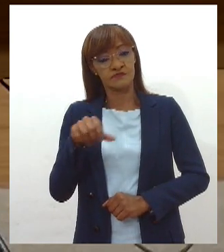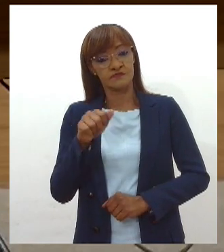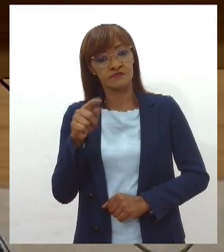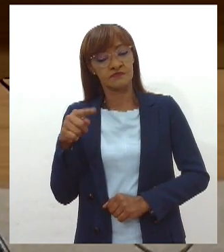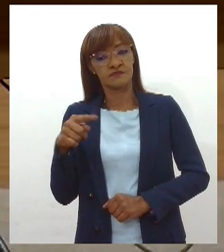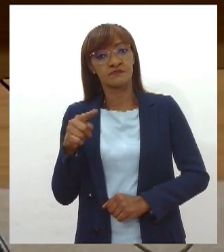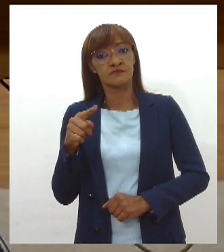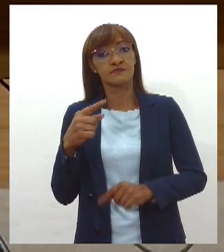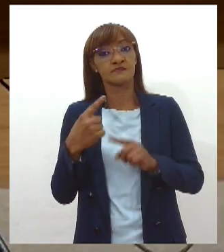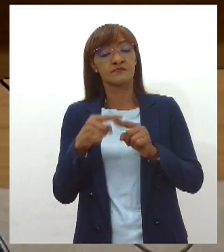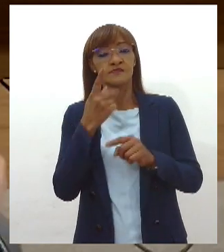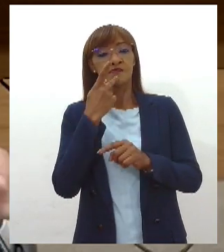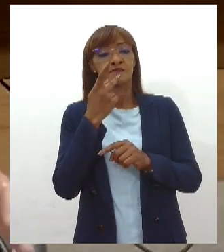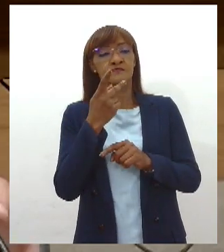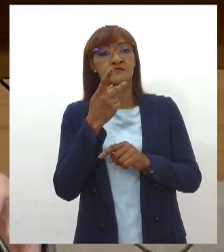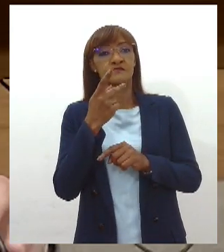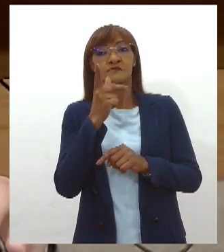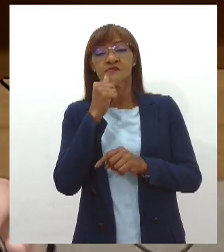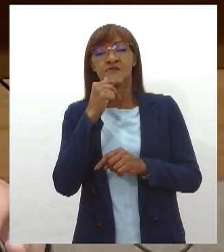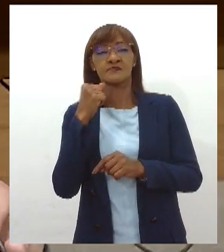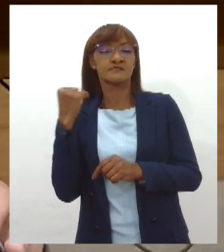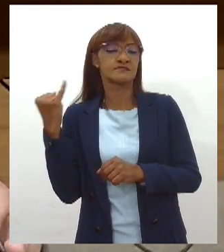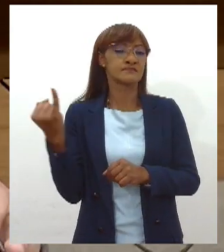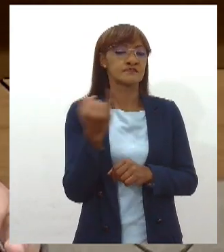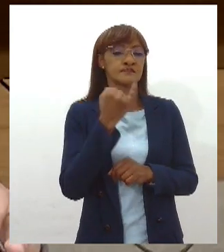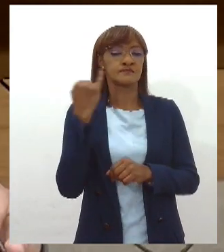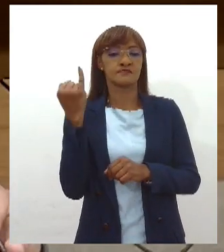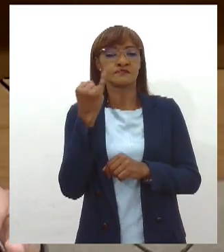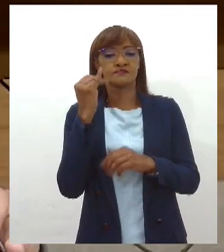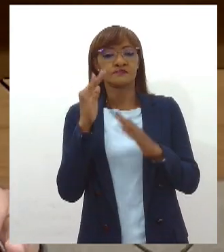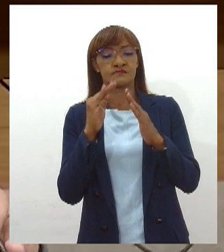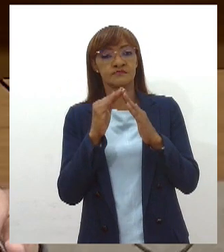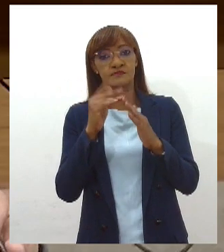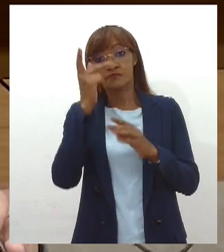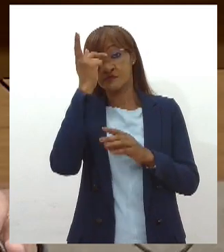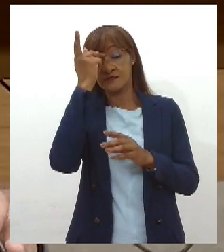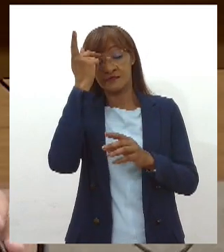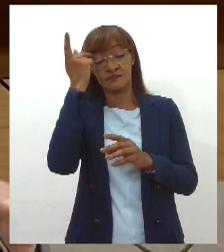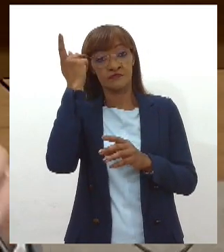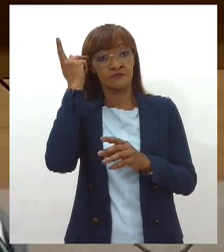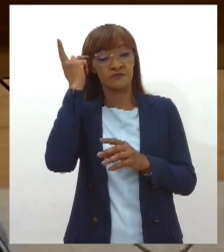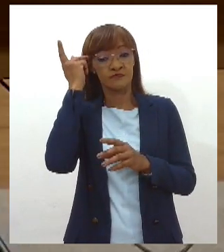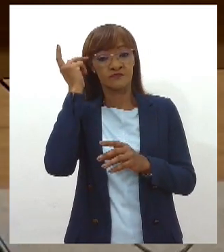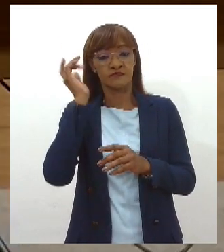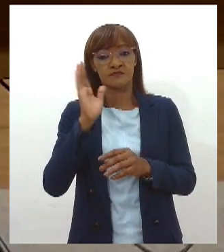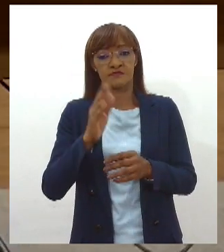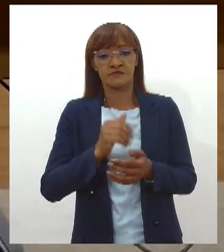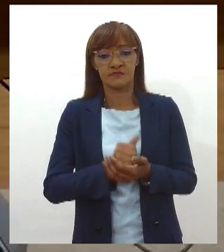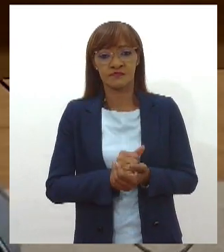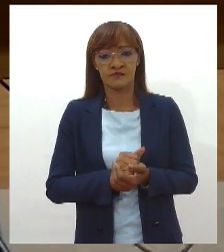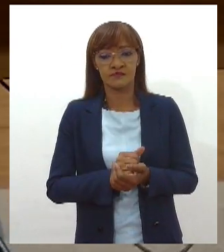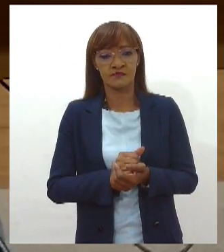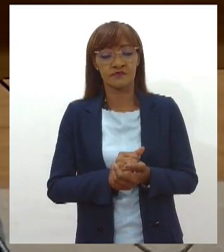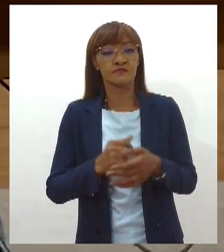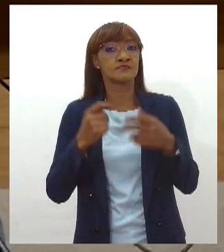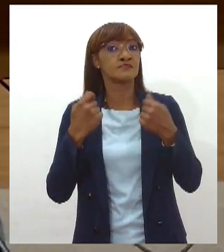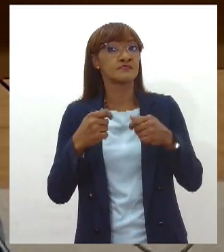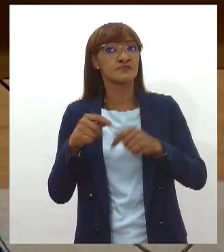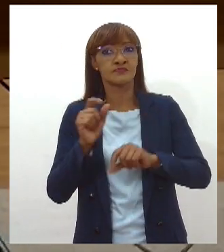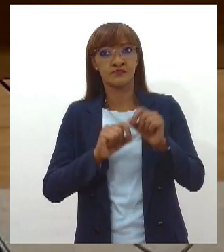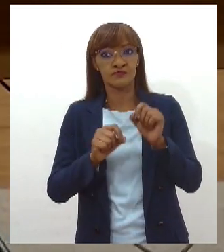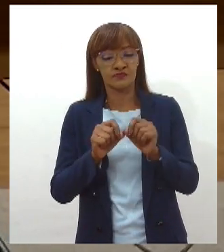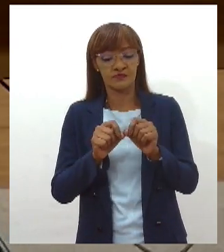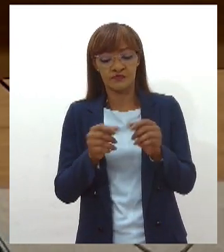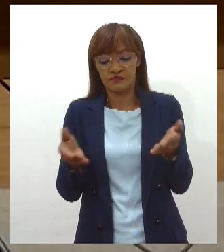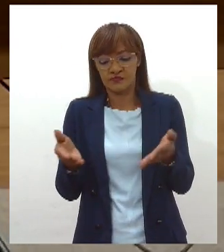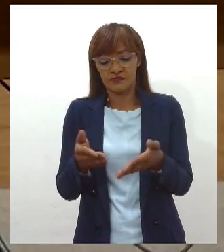casa das pessoas. E nós temos que buscar a levar essa água. O modelo que está se pensando